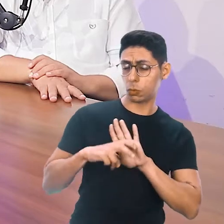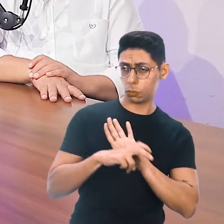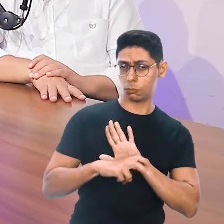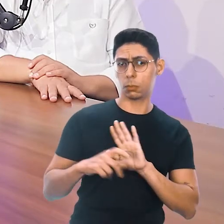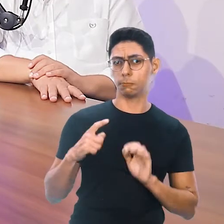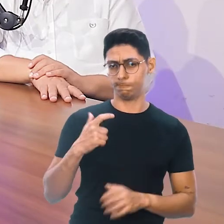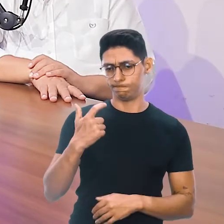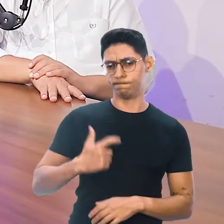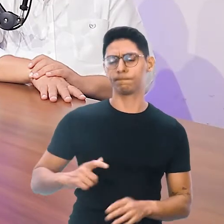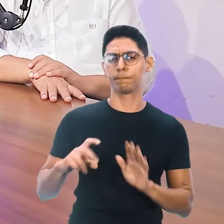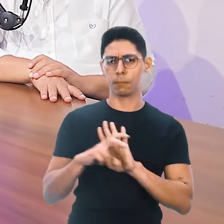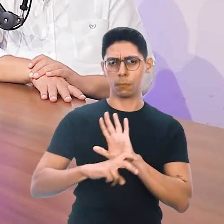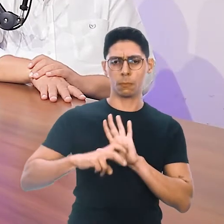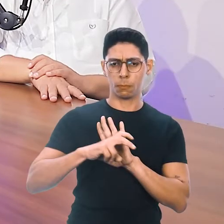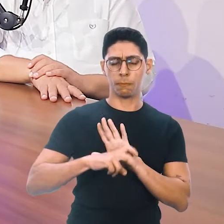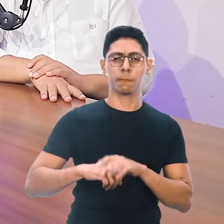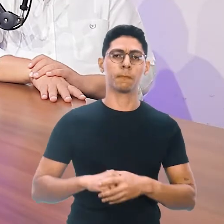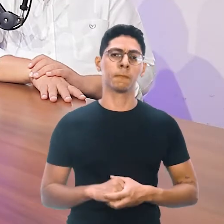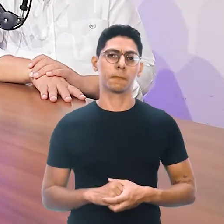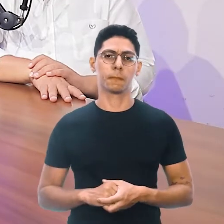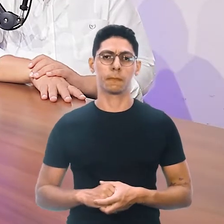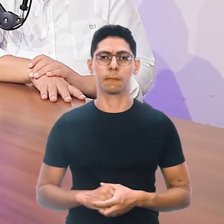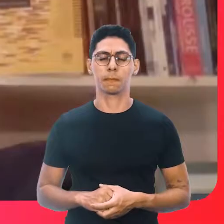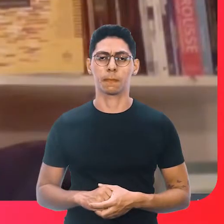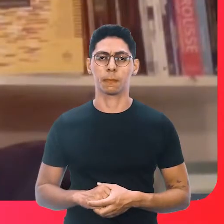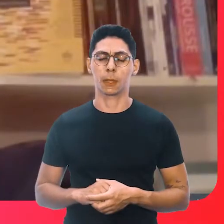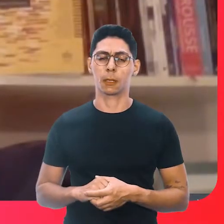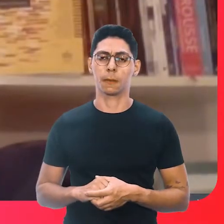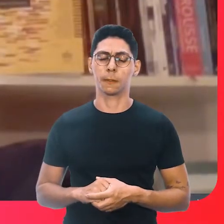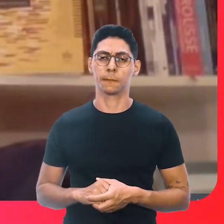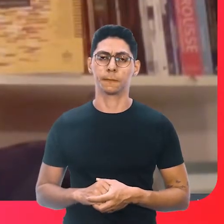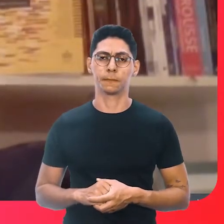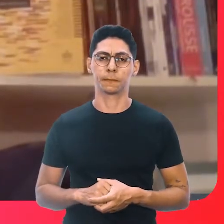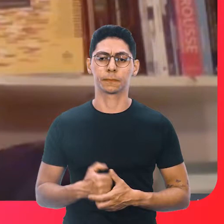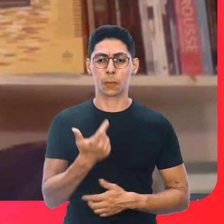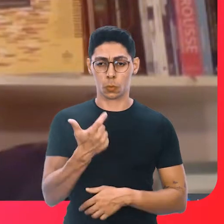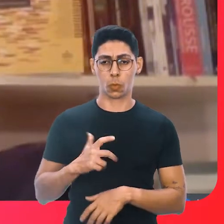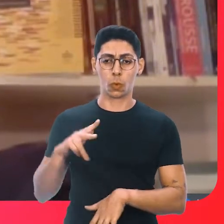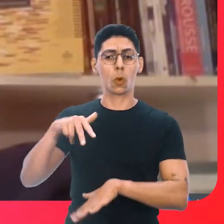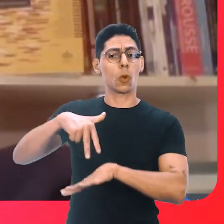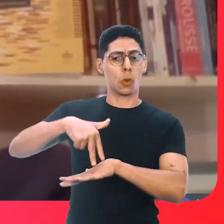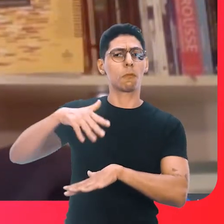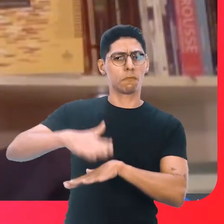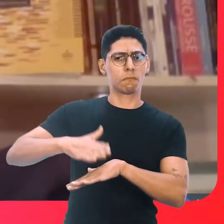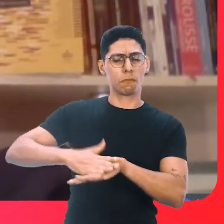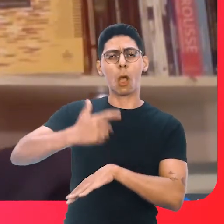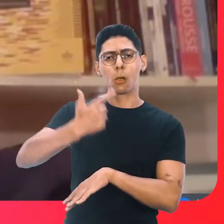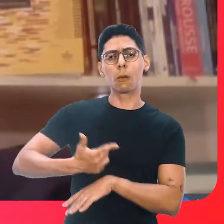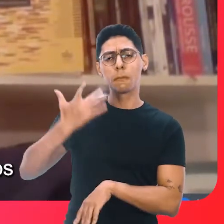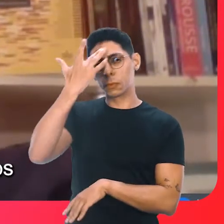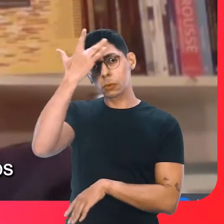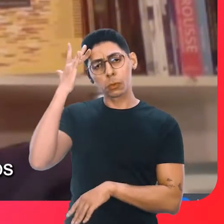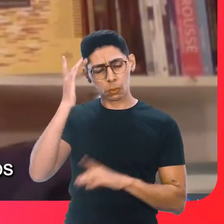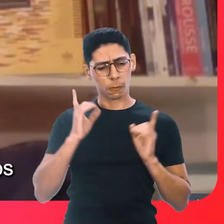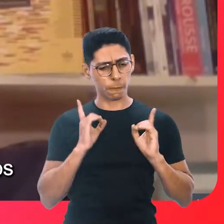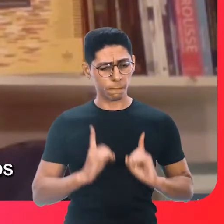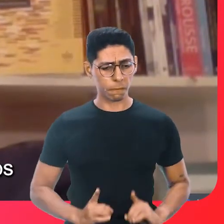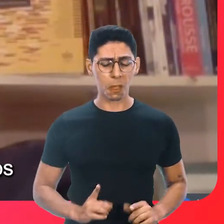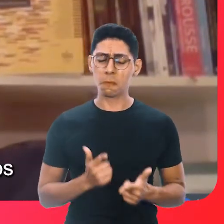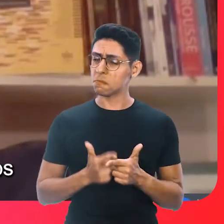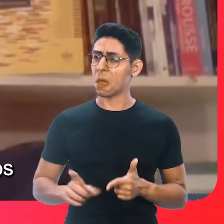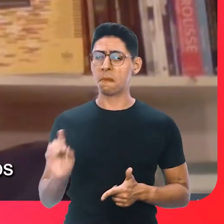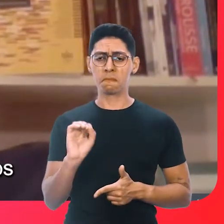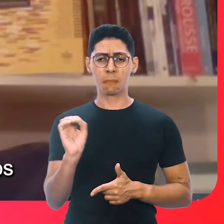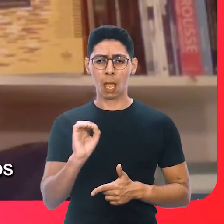cadeira. Porque, claro que eu sou uma pessoa com deficiência sem problemas, sou um